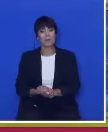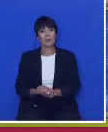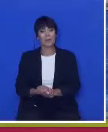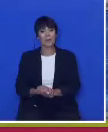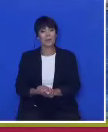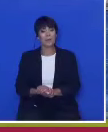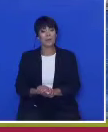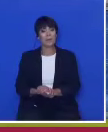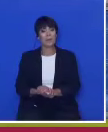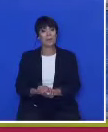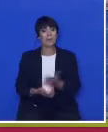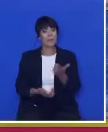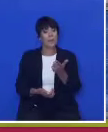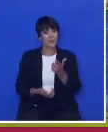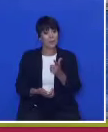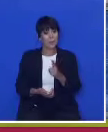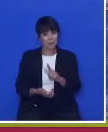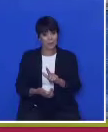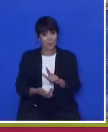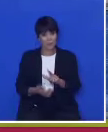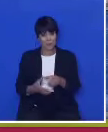é de